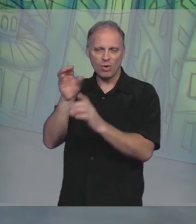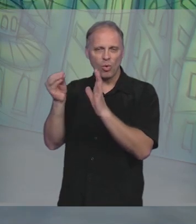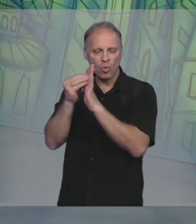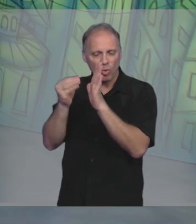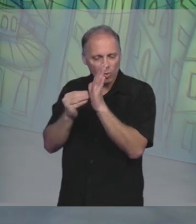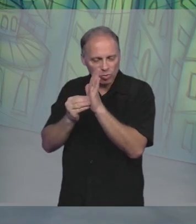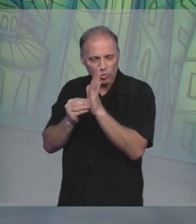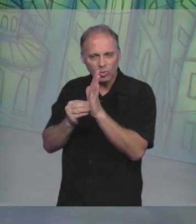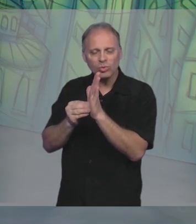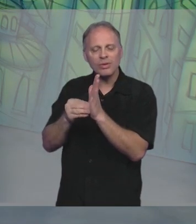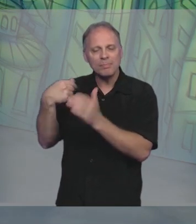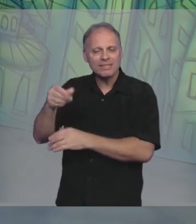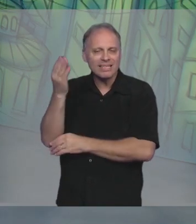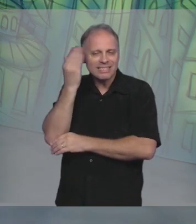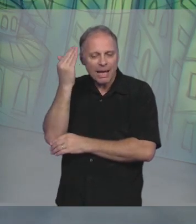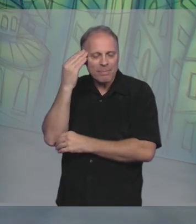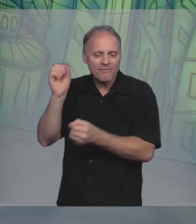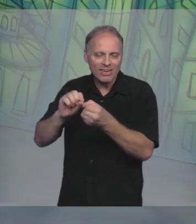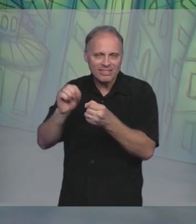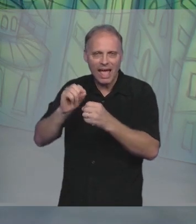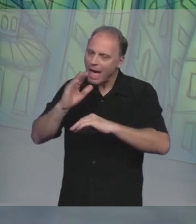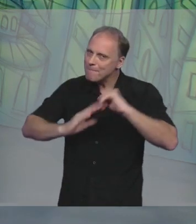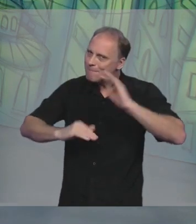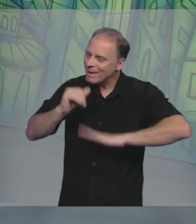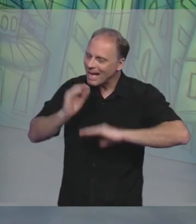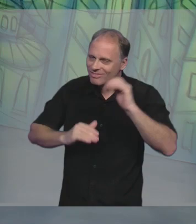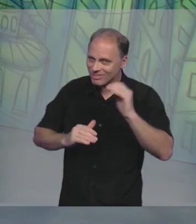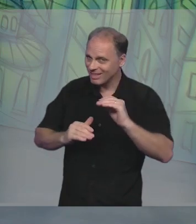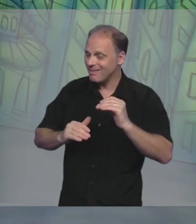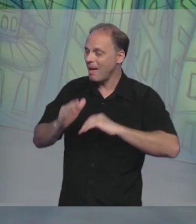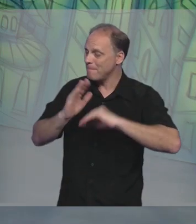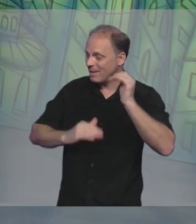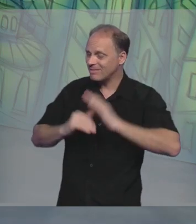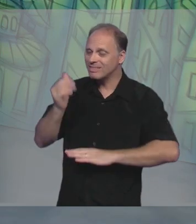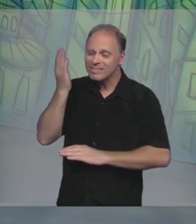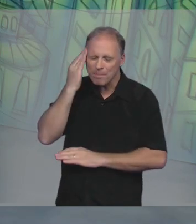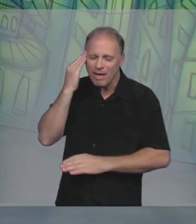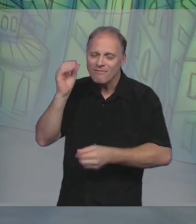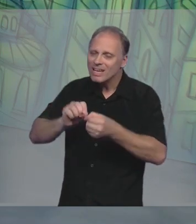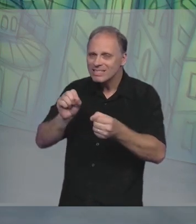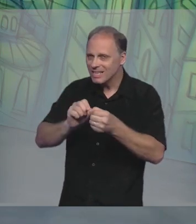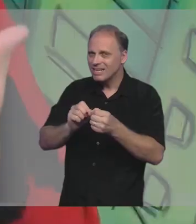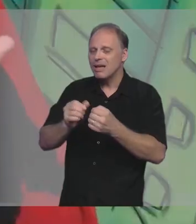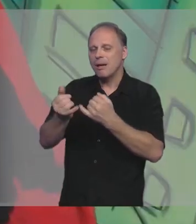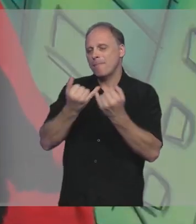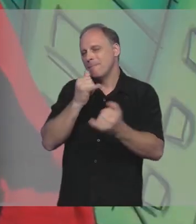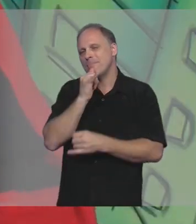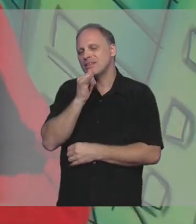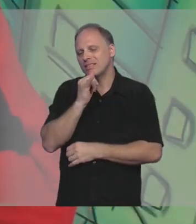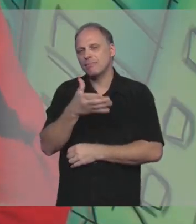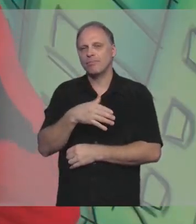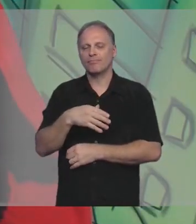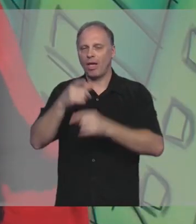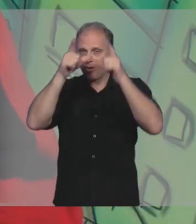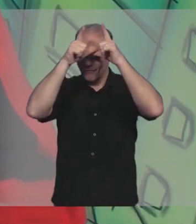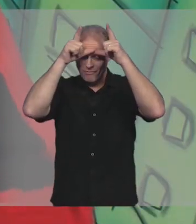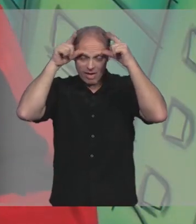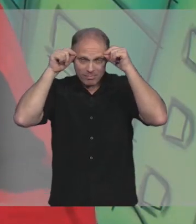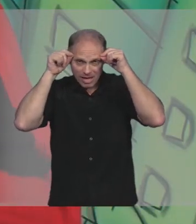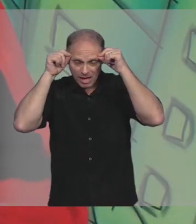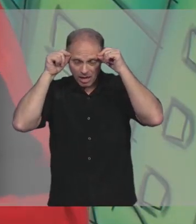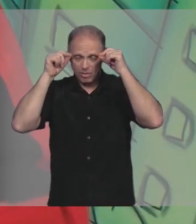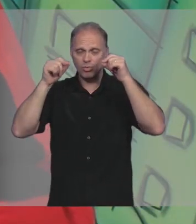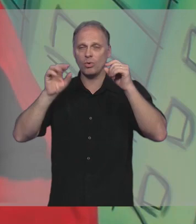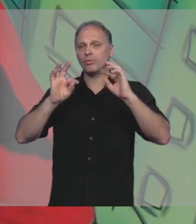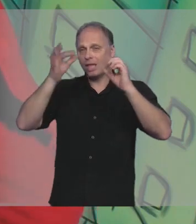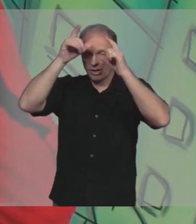conteúdo necessário e ele tem que saber fazer. As competências estão muito relacionadas em saber fazer. Então, por exemplo, um enfermeiro ou um técnico de enfermagem